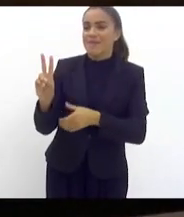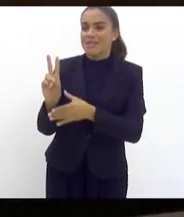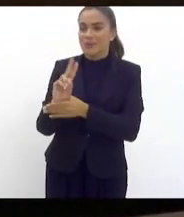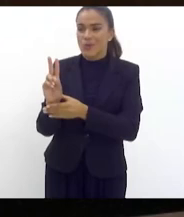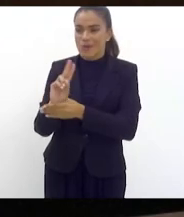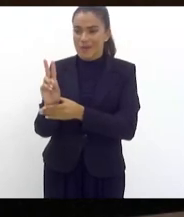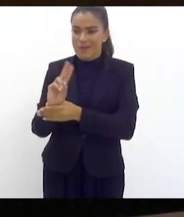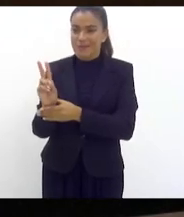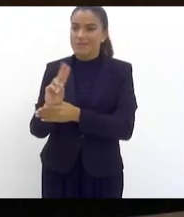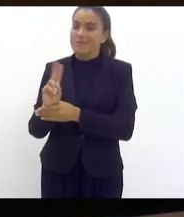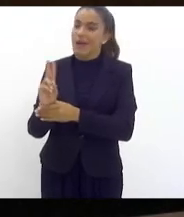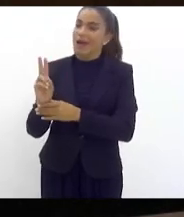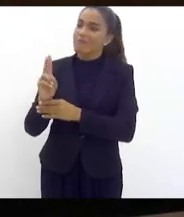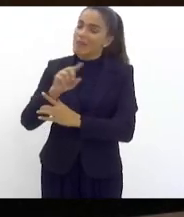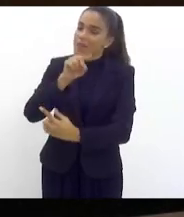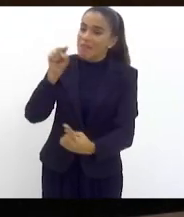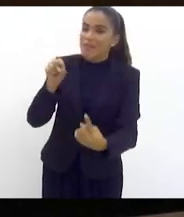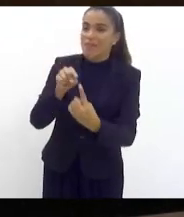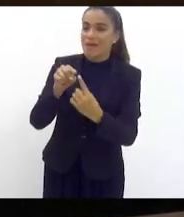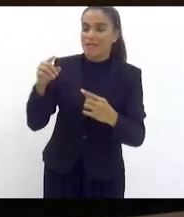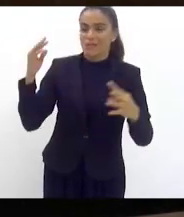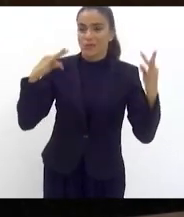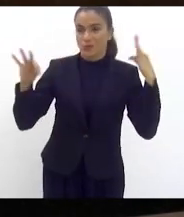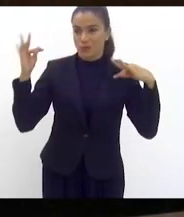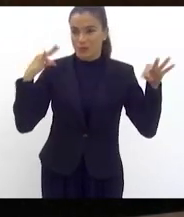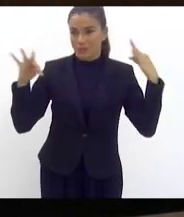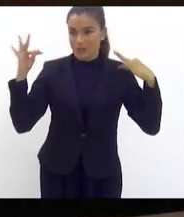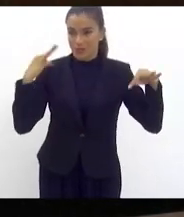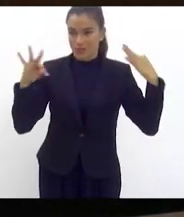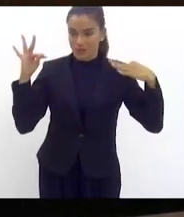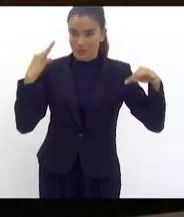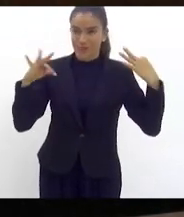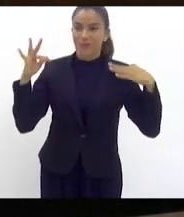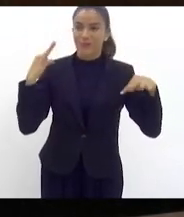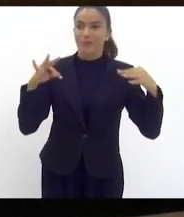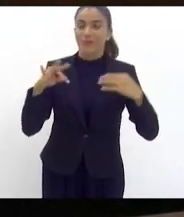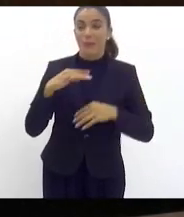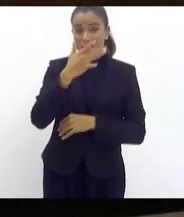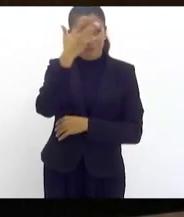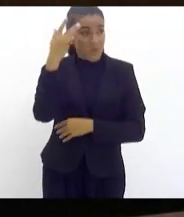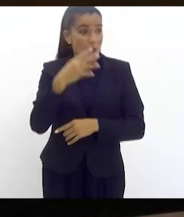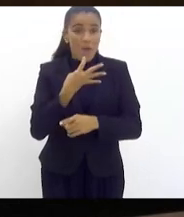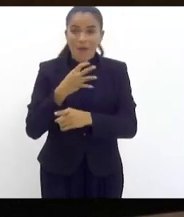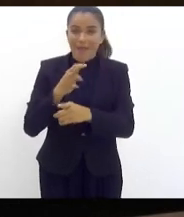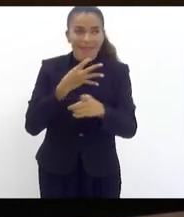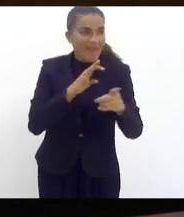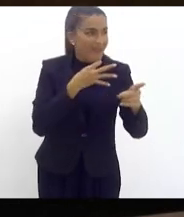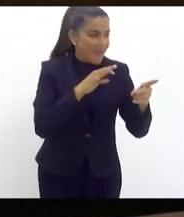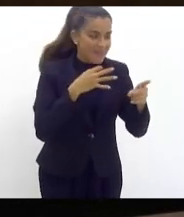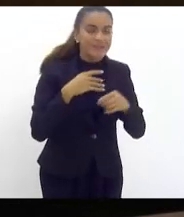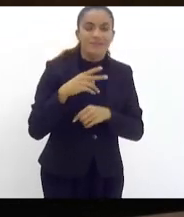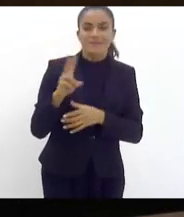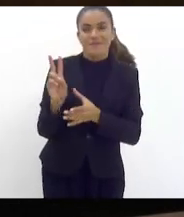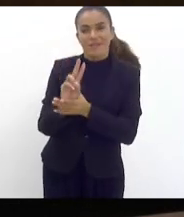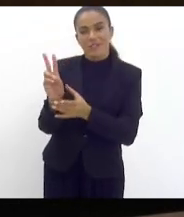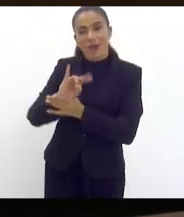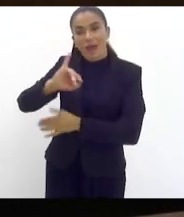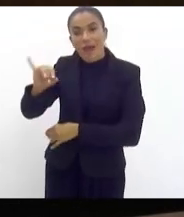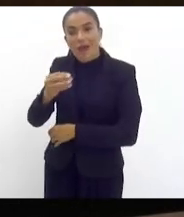turístico, né, do estado do Rio de Janeiro. É dizer que, para quem não conhece Vassouras, é a primeira oportunidade que